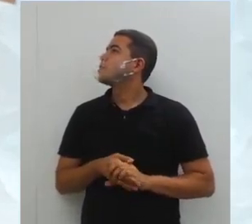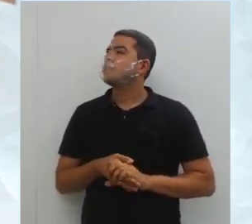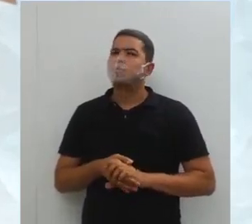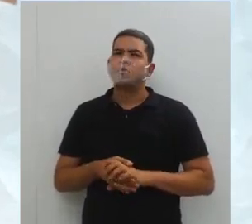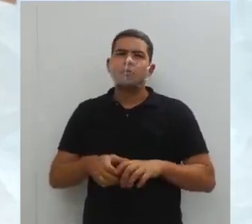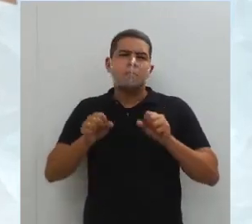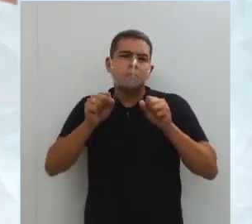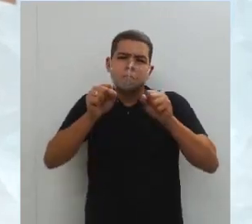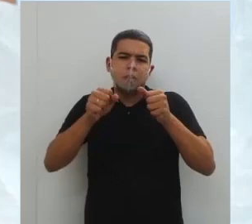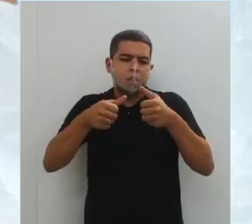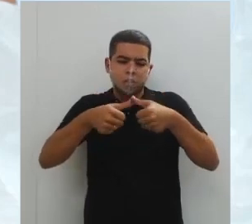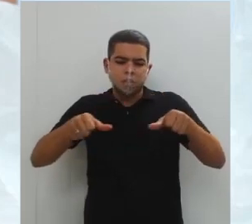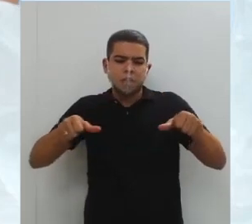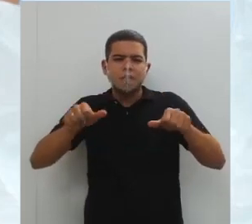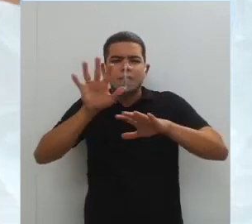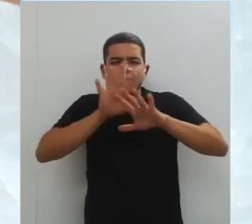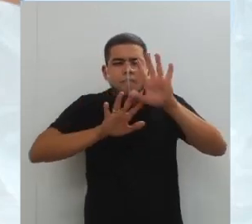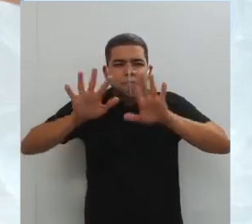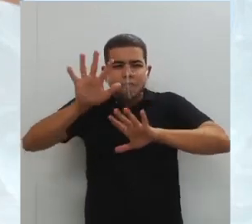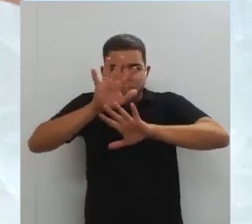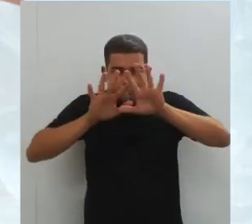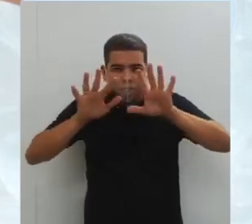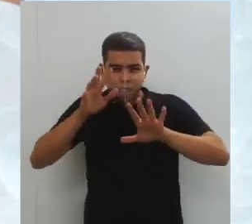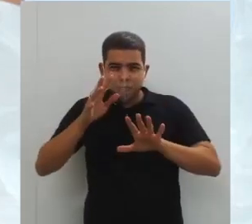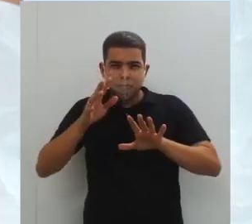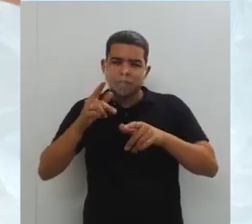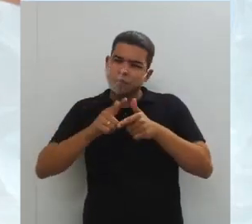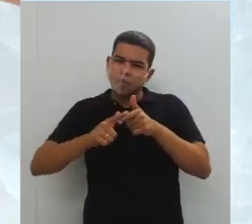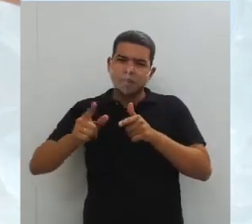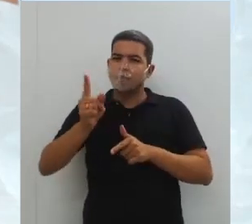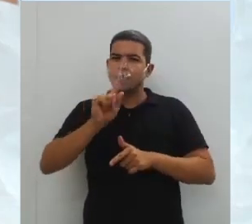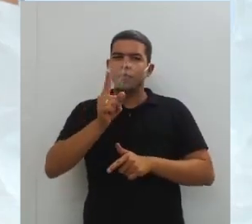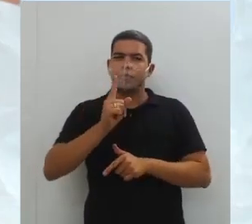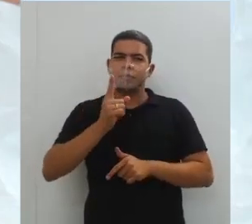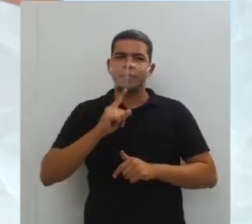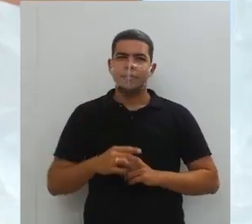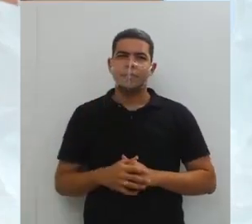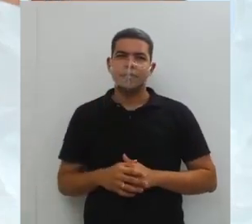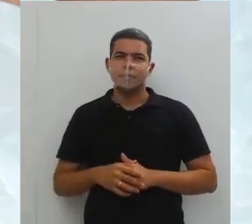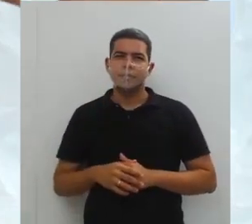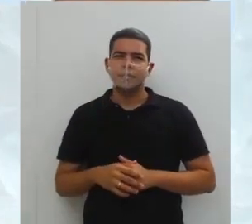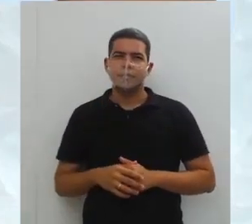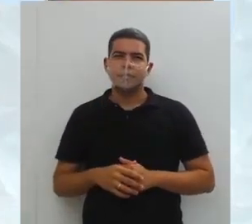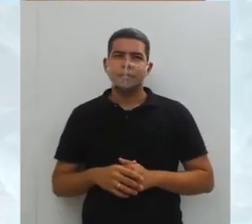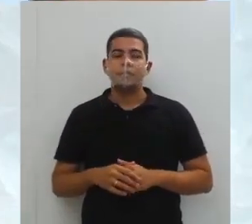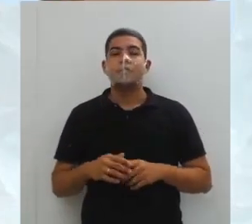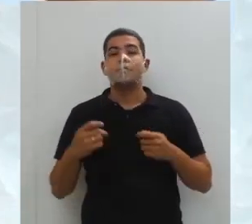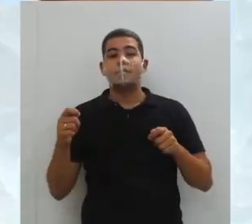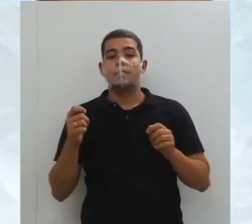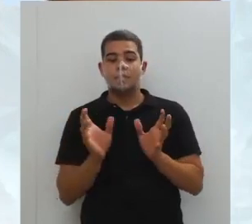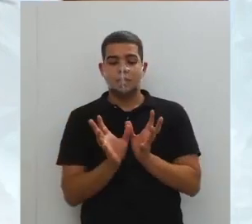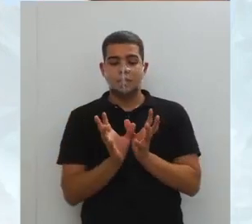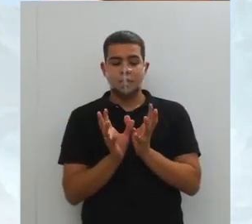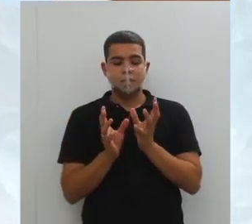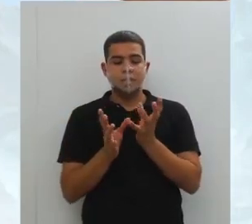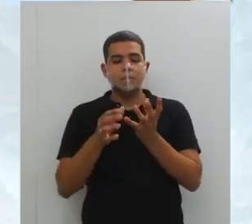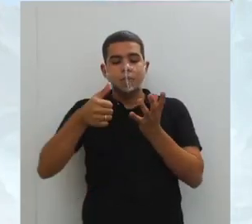Pode ser uma fita transparente também, uma fita adesiva transparente, sem problema nenhum, tá? Contanto que ela